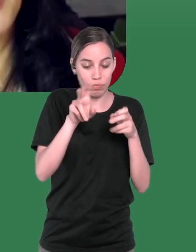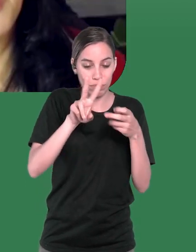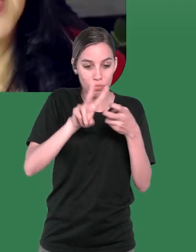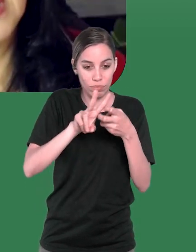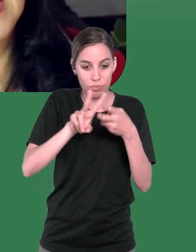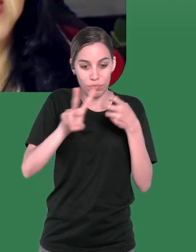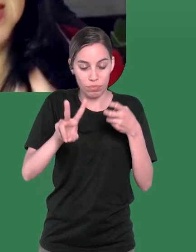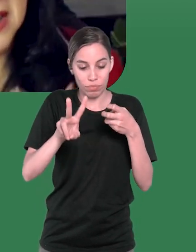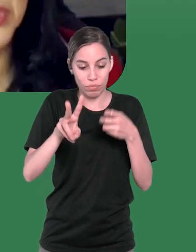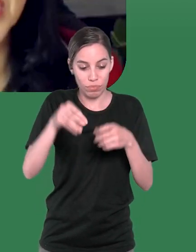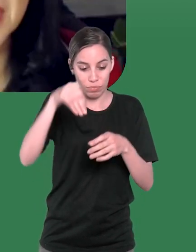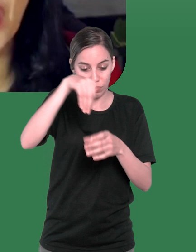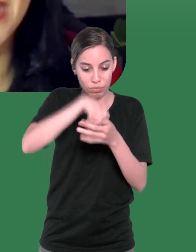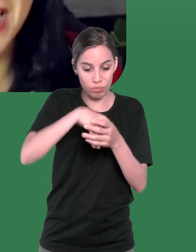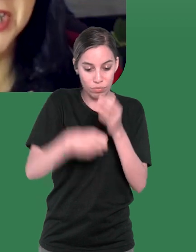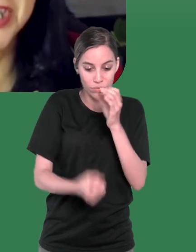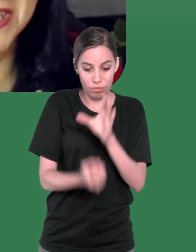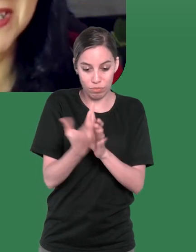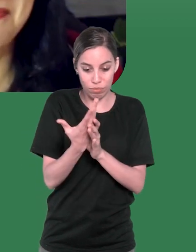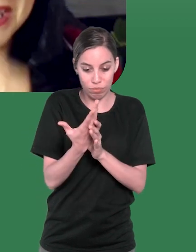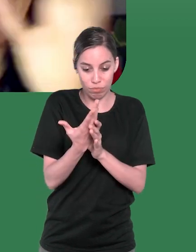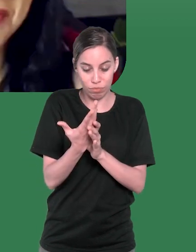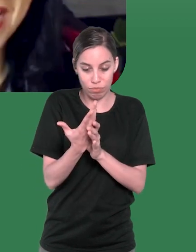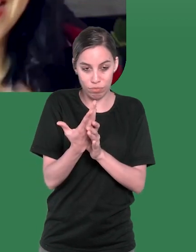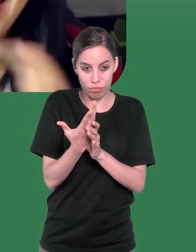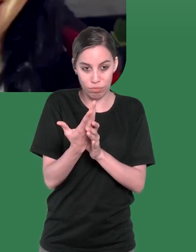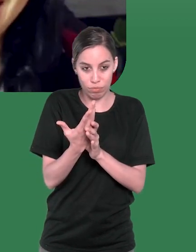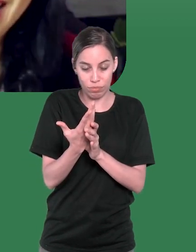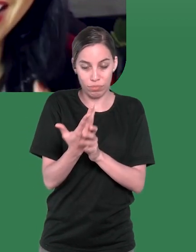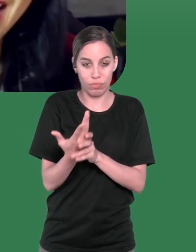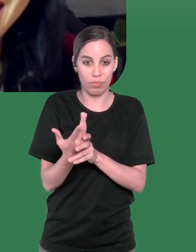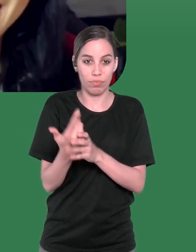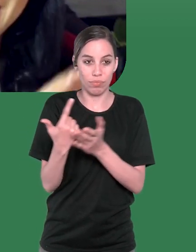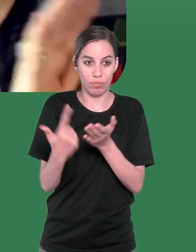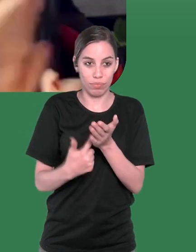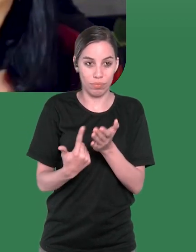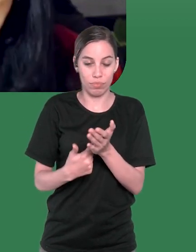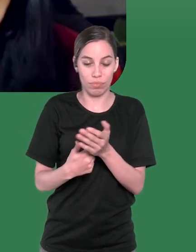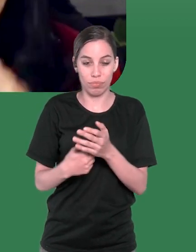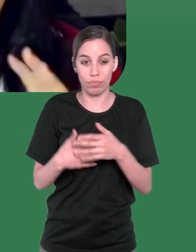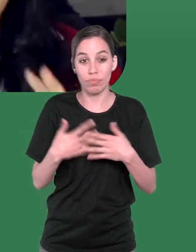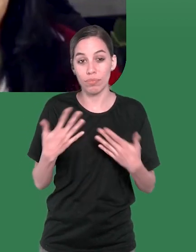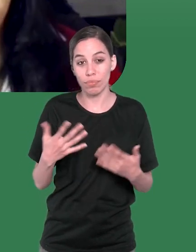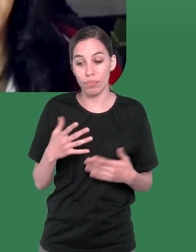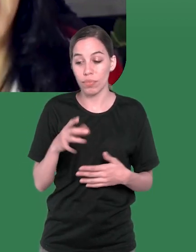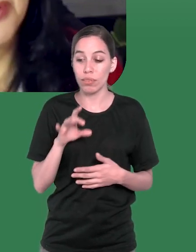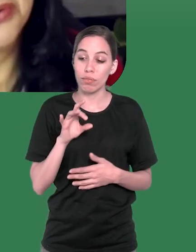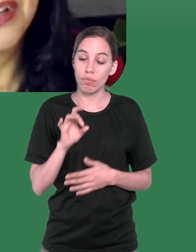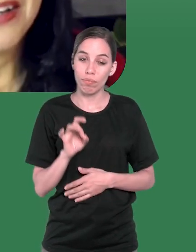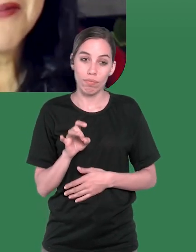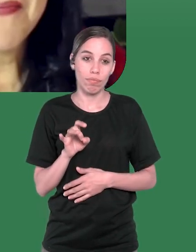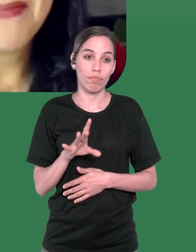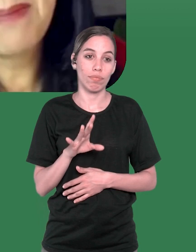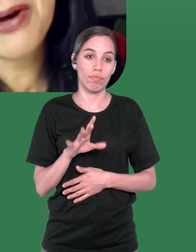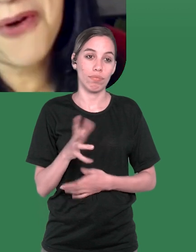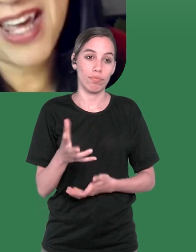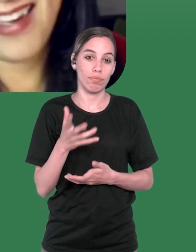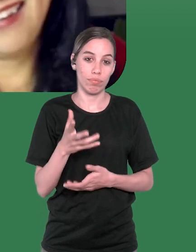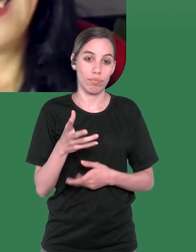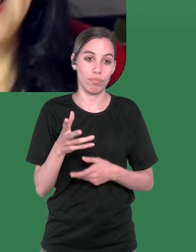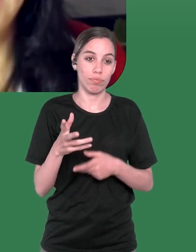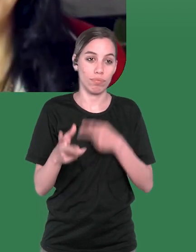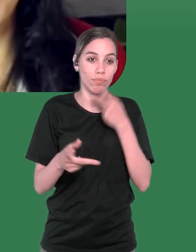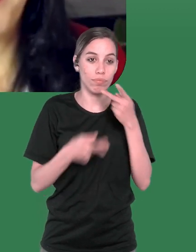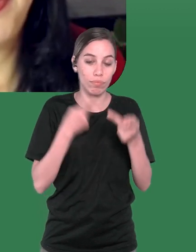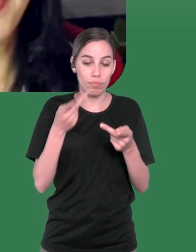para as suas abordagens. Então, esse é o novo viés que eu pretendo